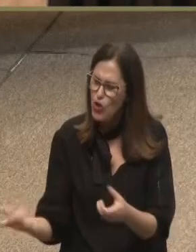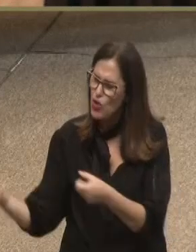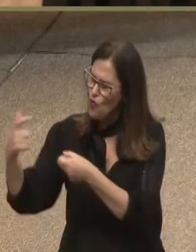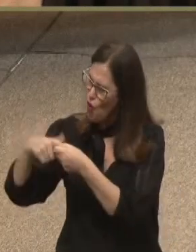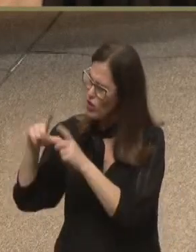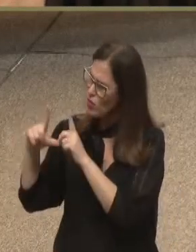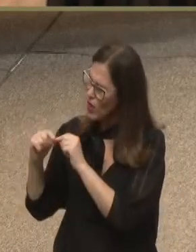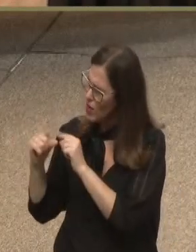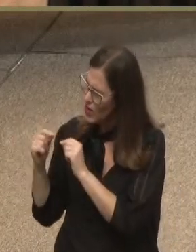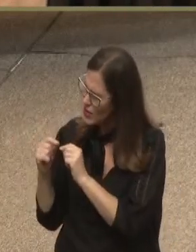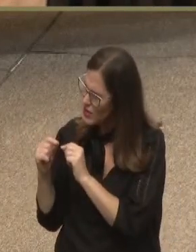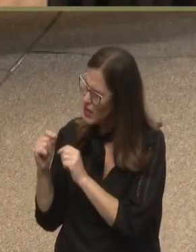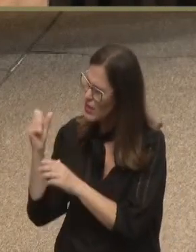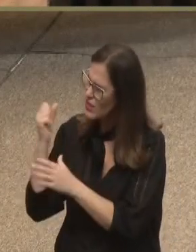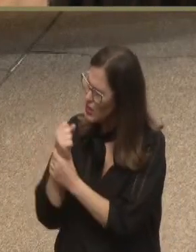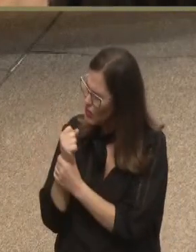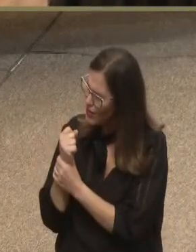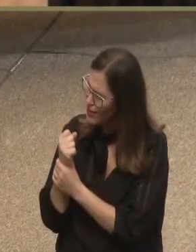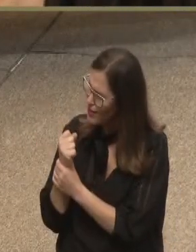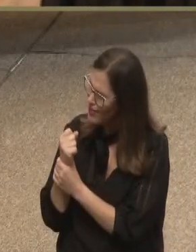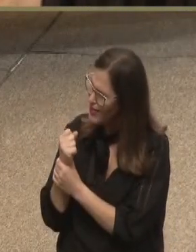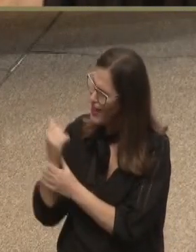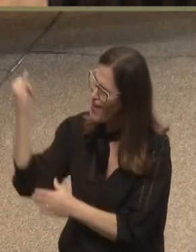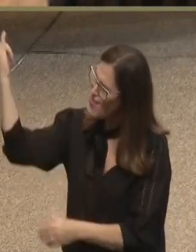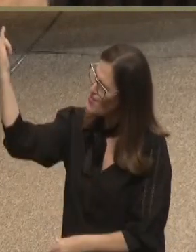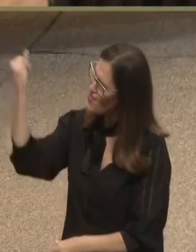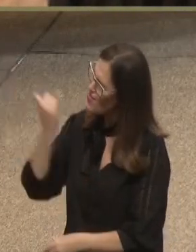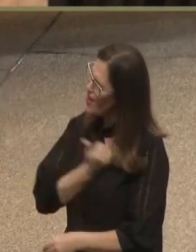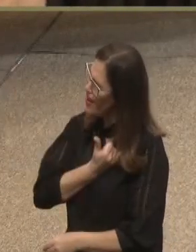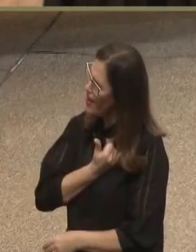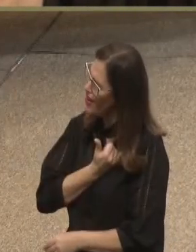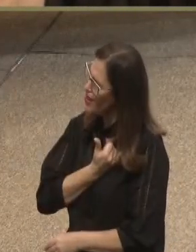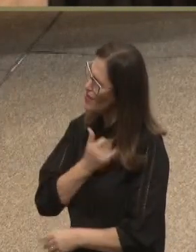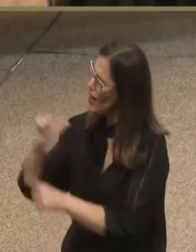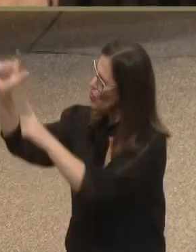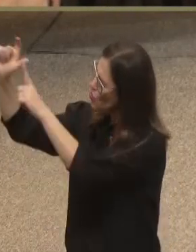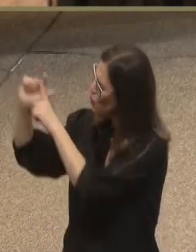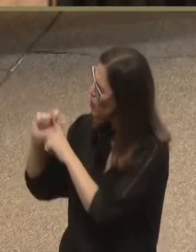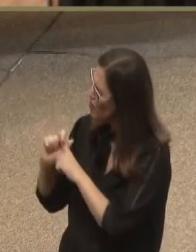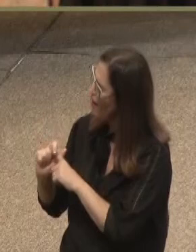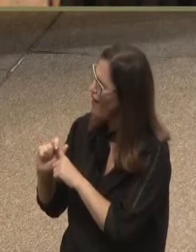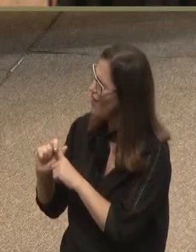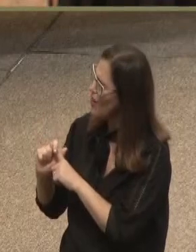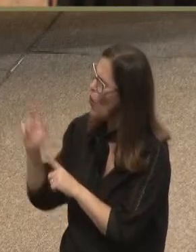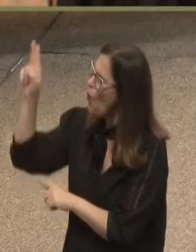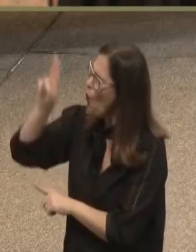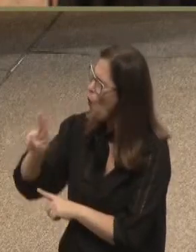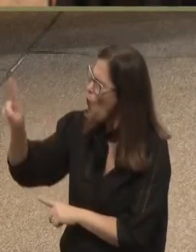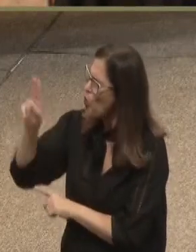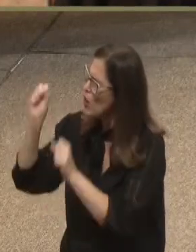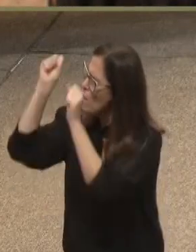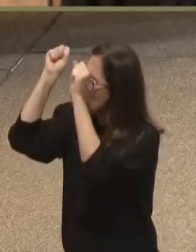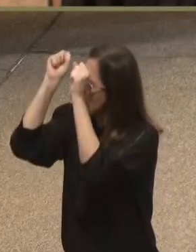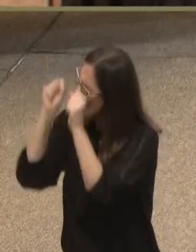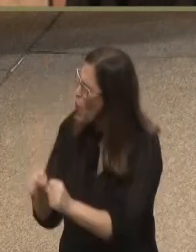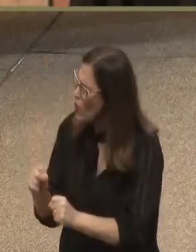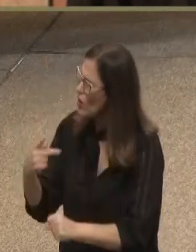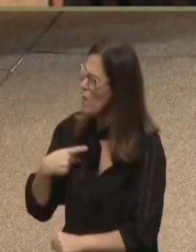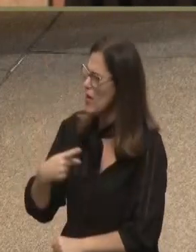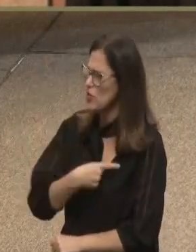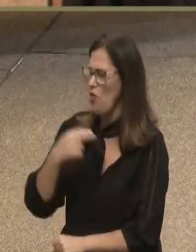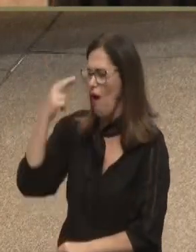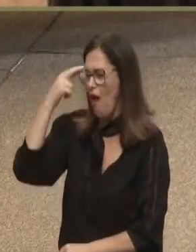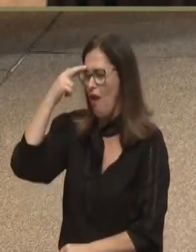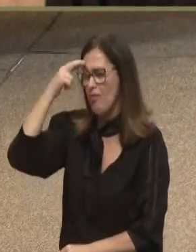Deus, fala, Deus, ao nosso coração, agora por meio da Tua palavra. Use poderosamente, pastor